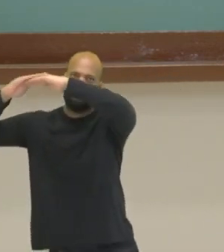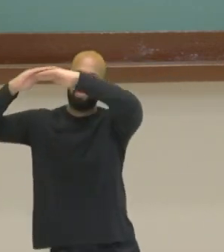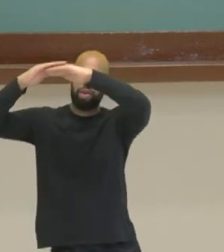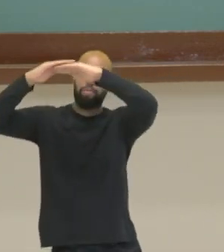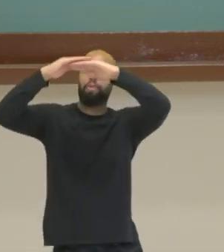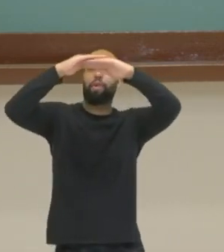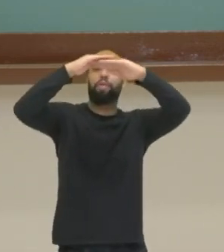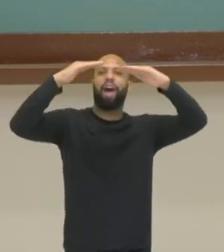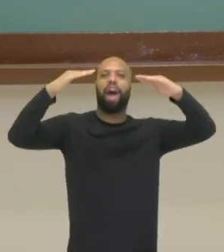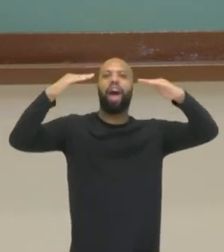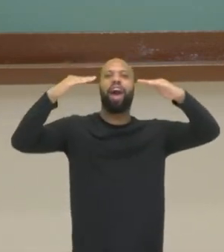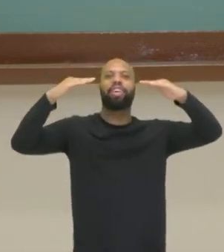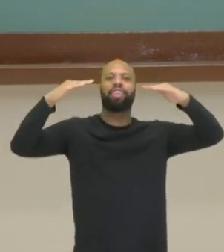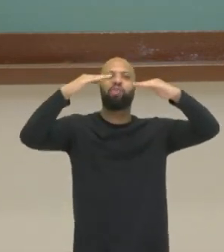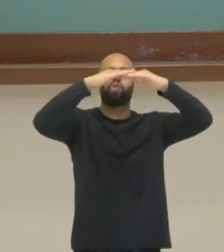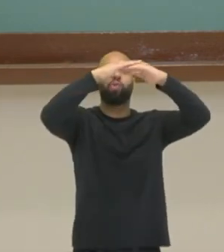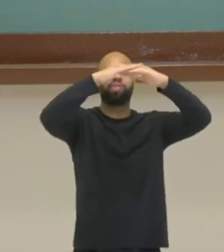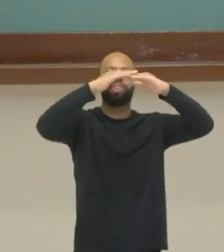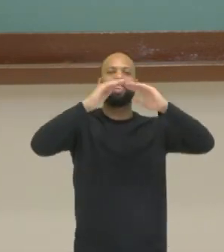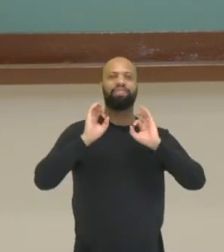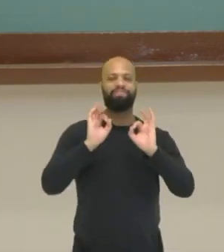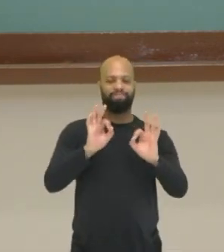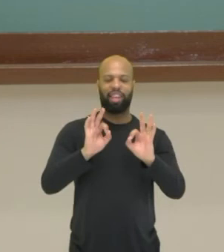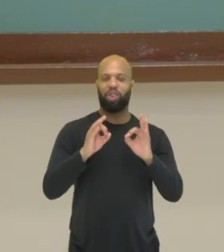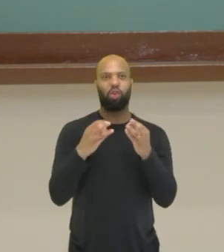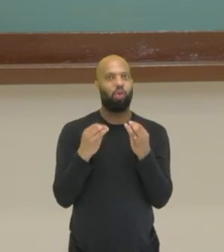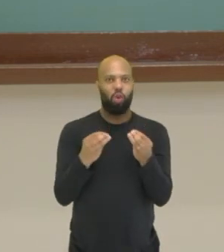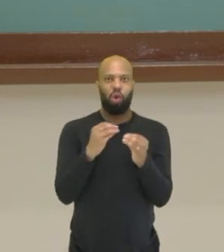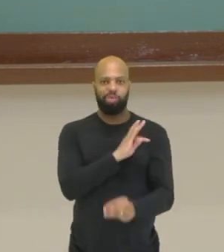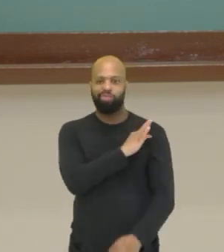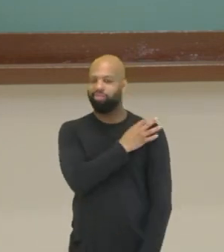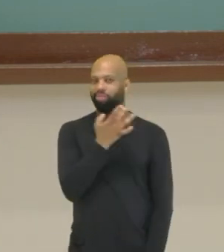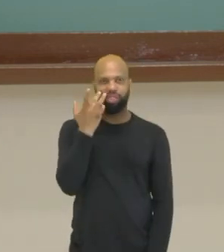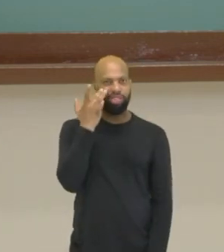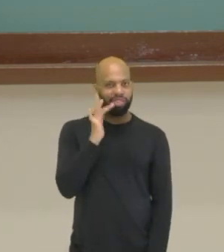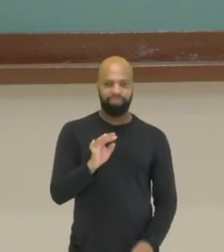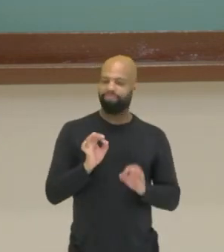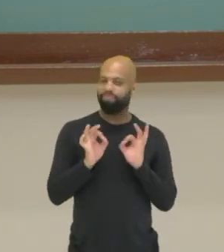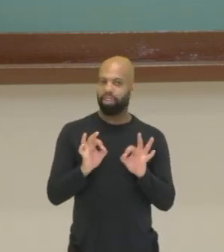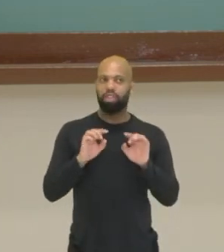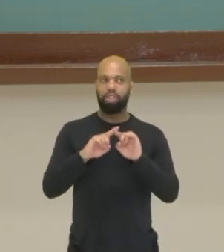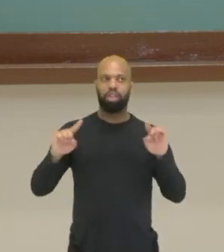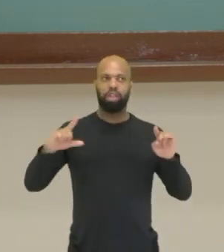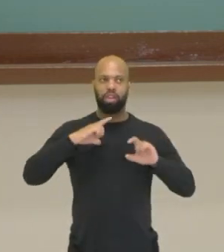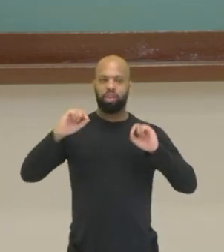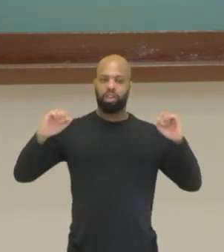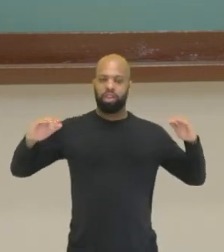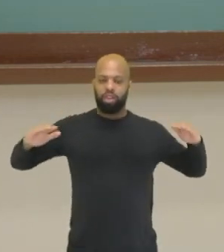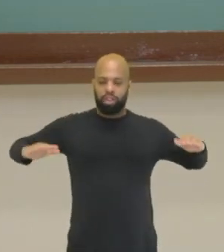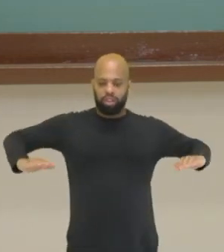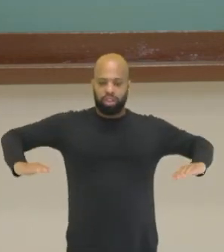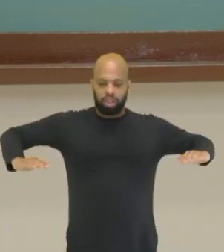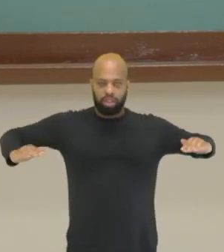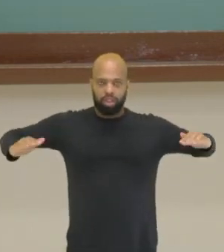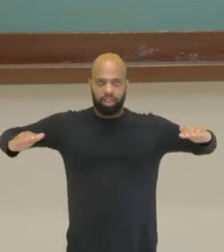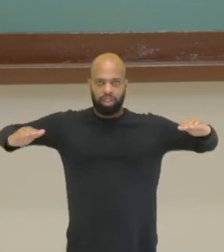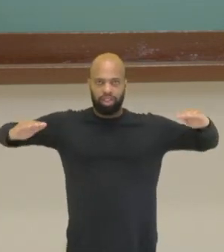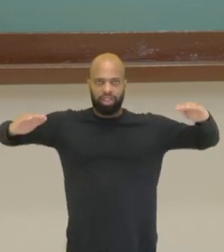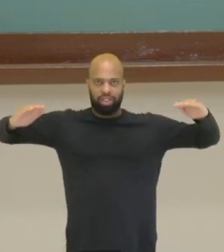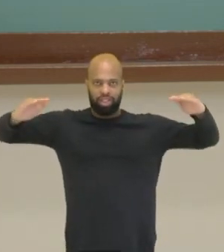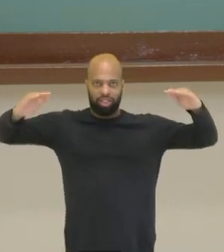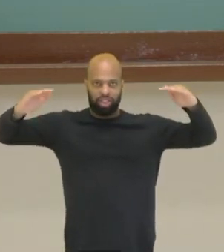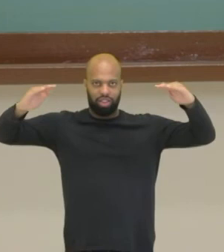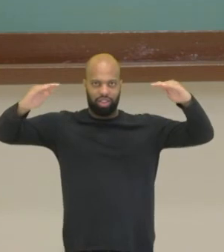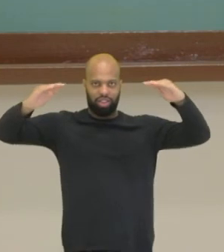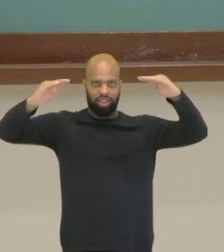madeira, uma espécie de andaime. Aí, sabe Deus que tipo de técnica eles usavam. Até que o arco vão se encontrar. Quando se encontra, encaixou o